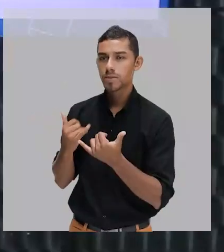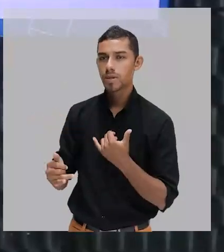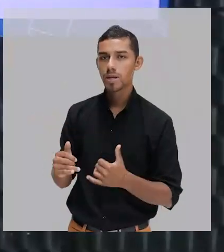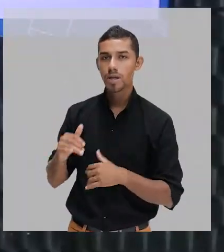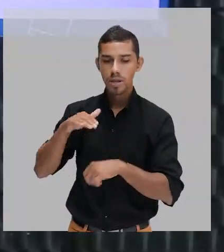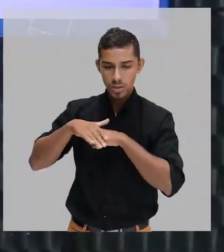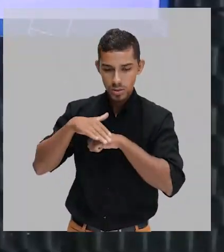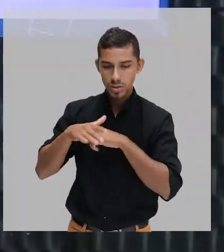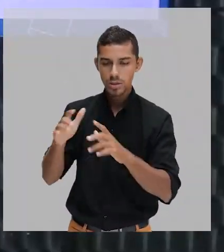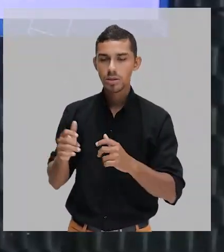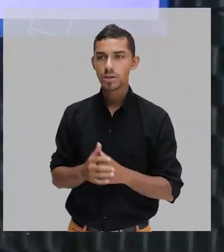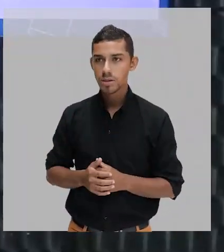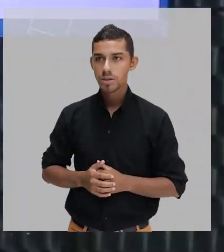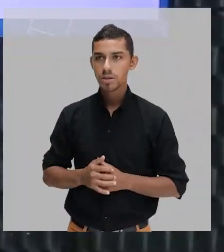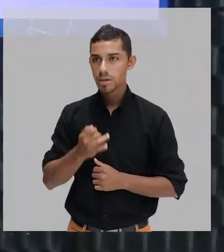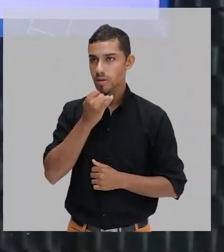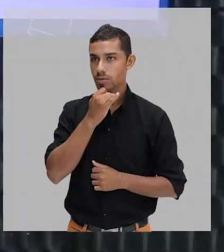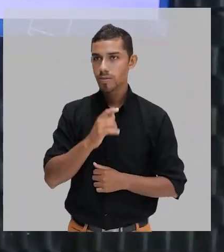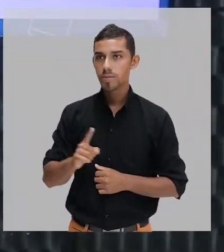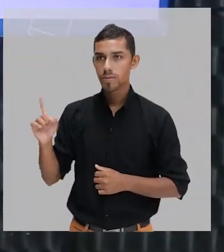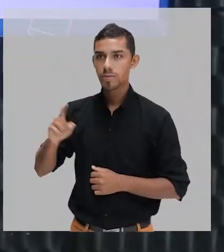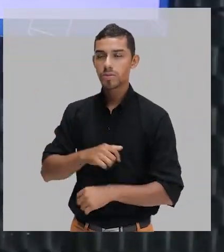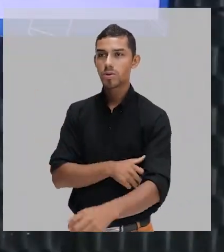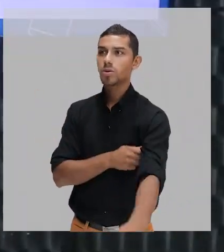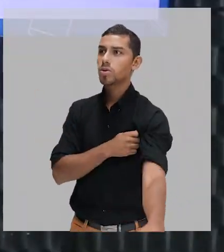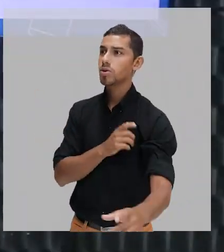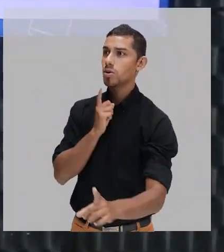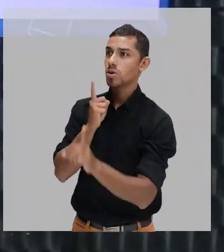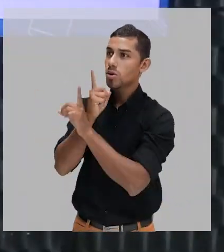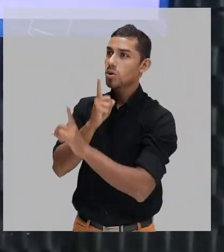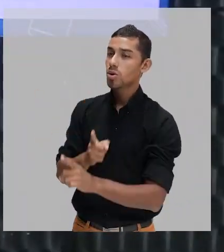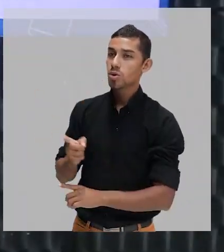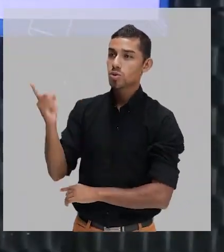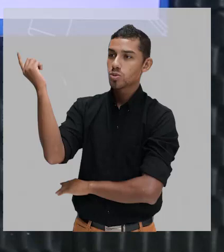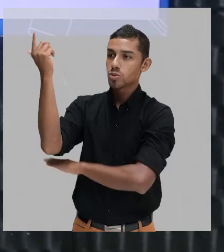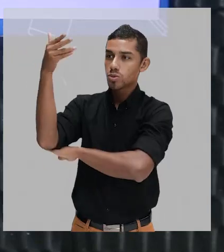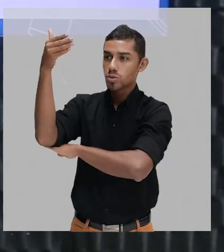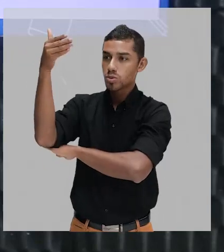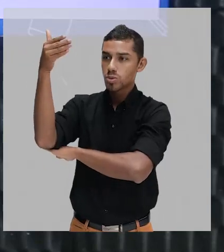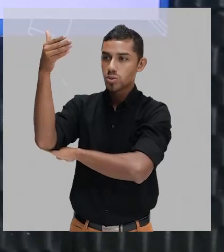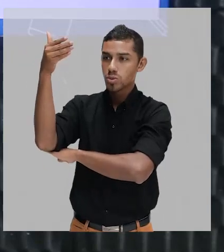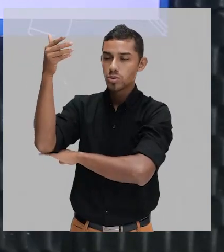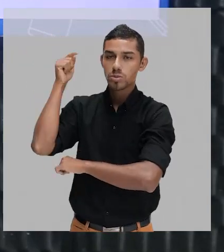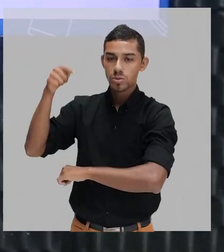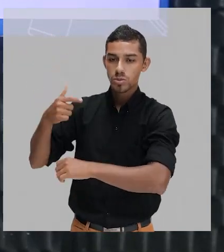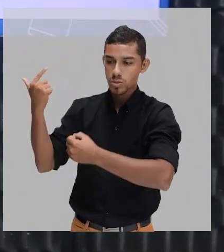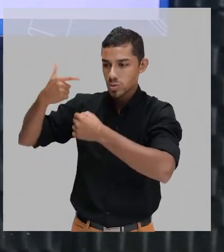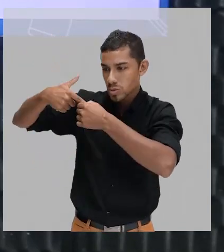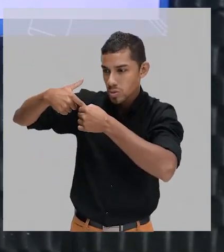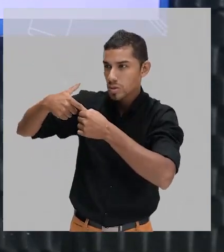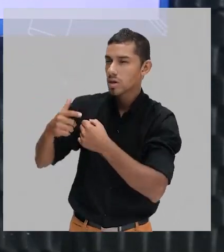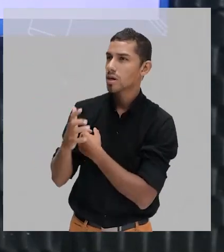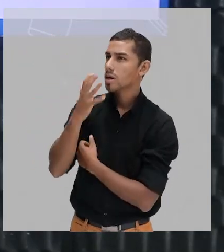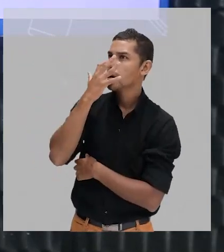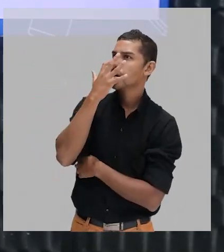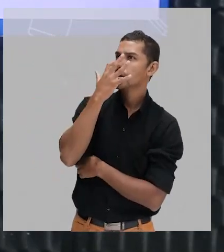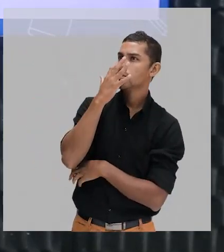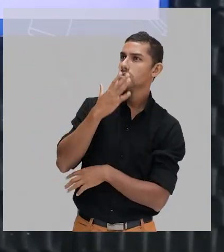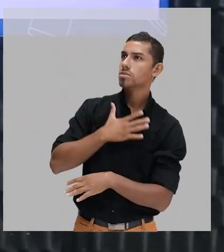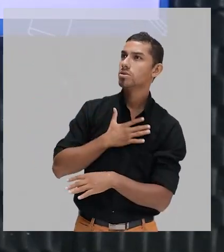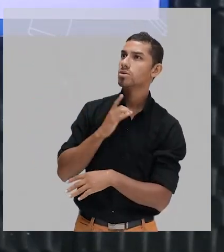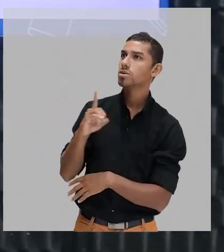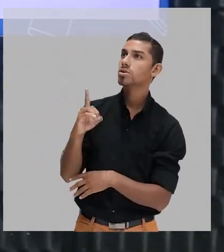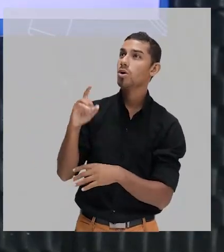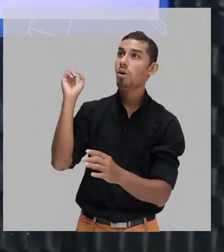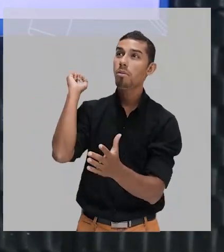vou dar ênfase às marcas. Mas encontrou um posto de gasolina, está tudo escuro, o posto de gasolina está gritando ali no meio. Parece que a farmácia, eles compraram